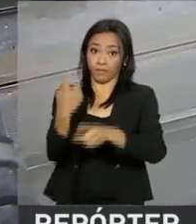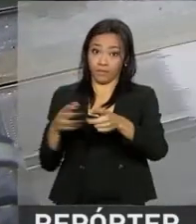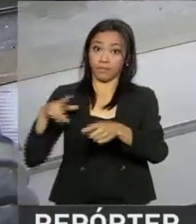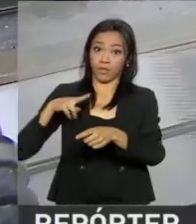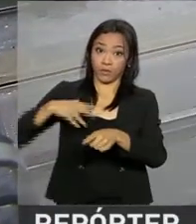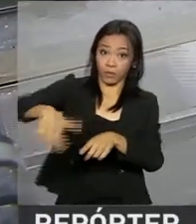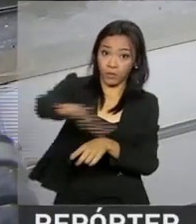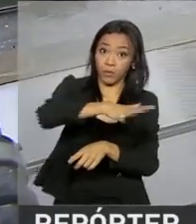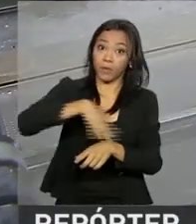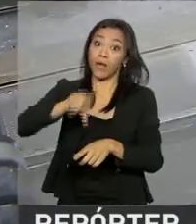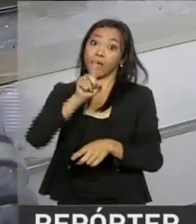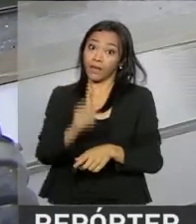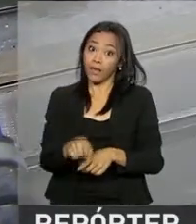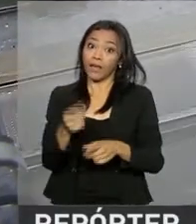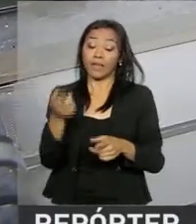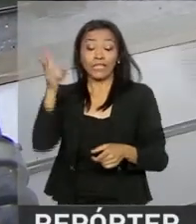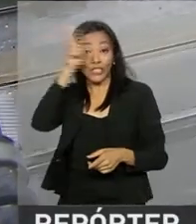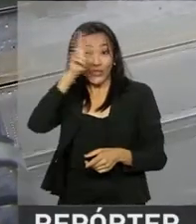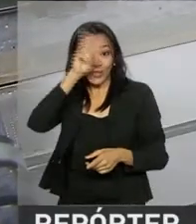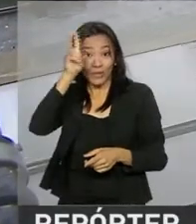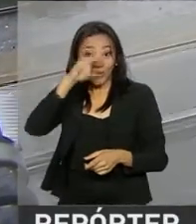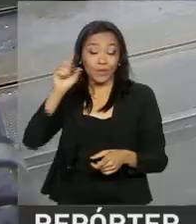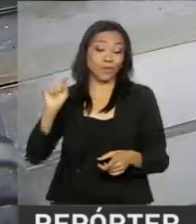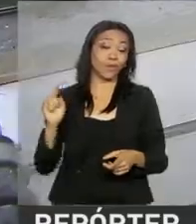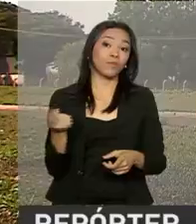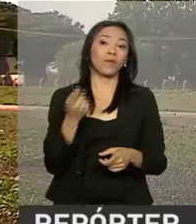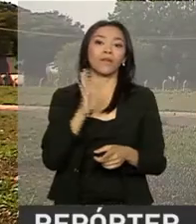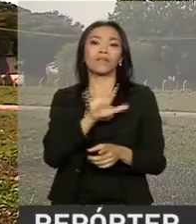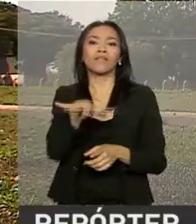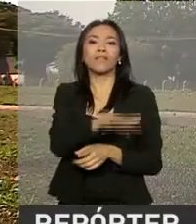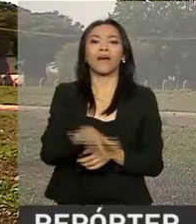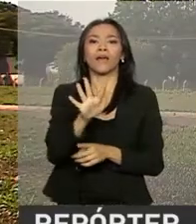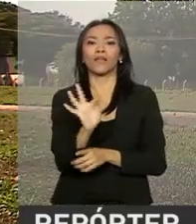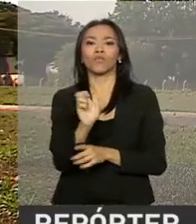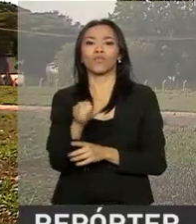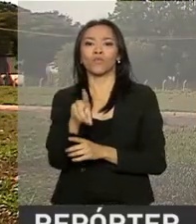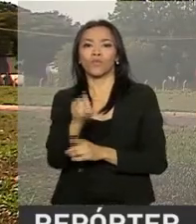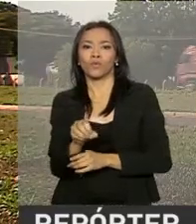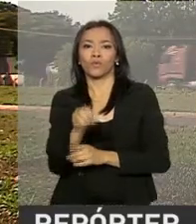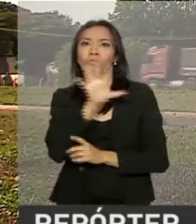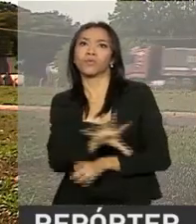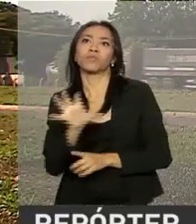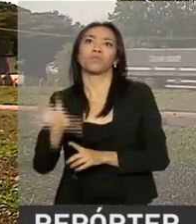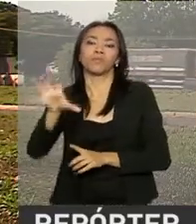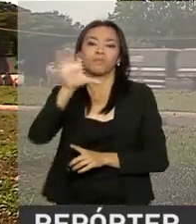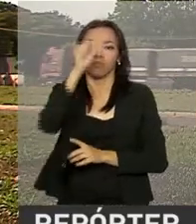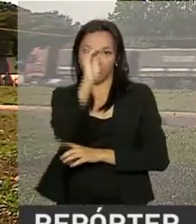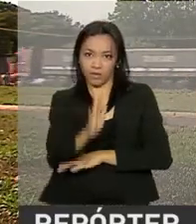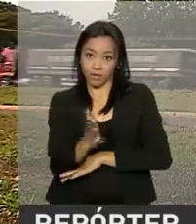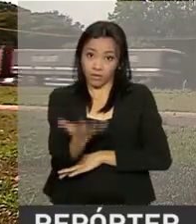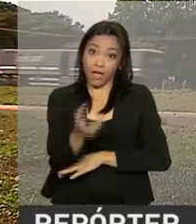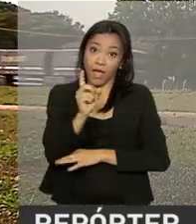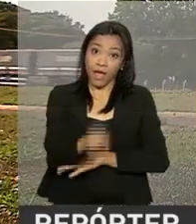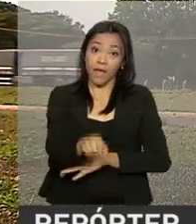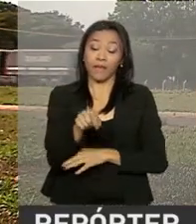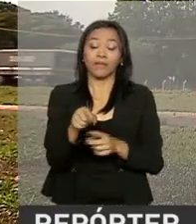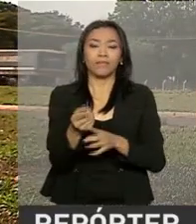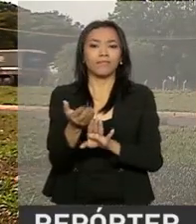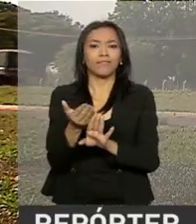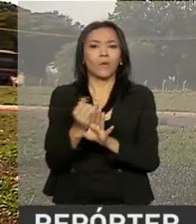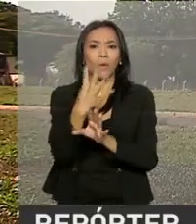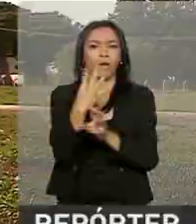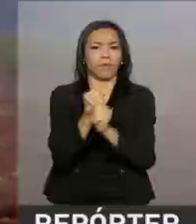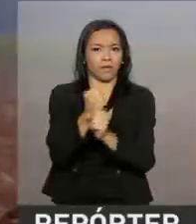de recursos da história para os um dos regionais esses recursos serão de 117 bilhões de reais nos próximos